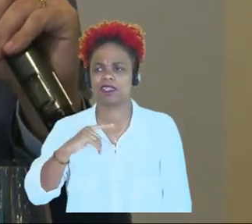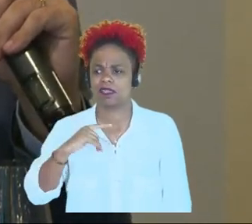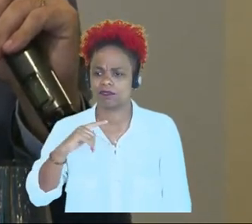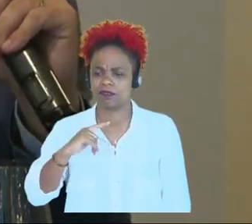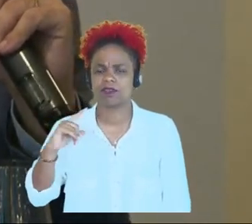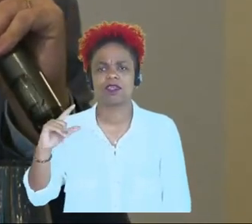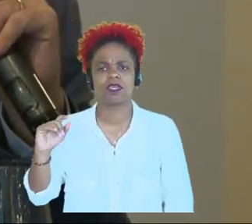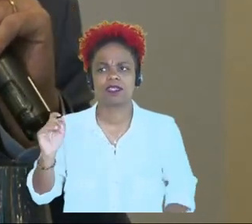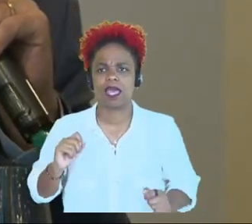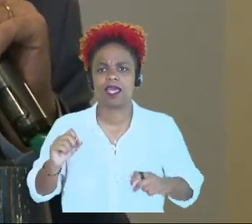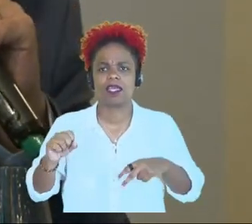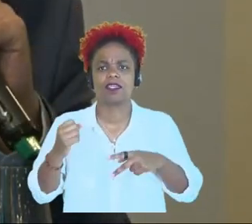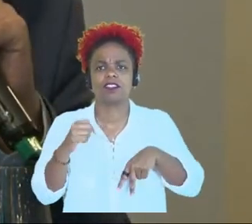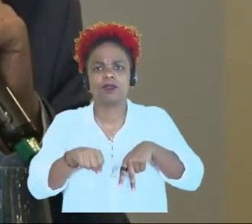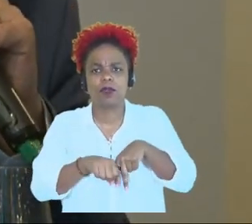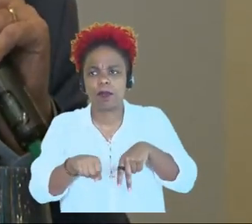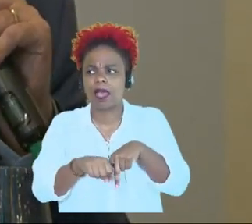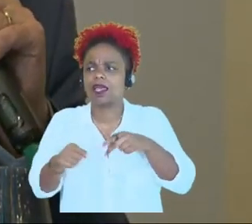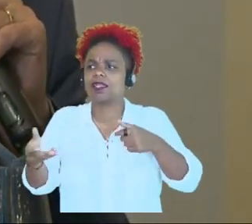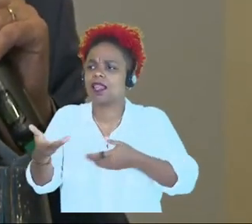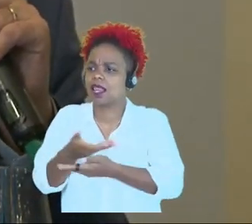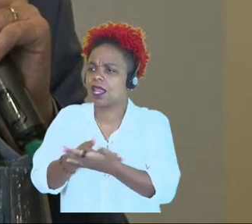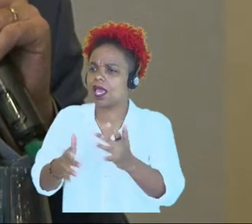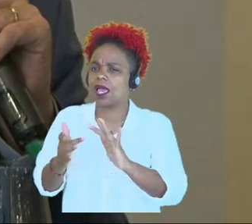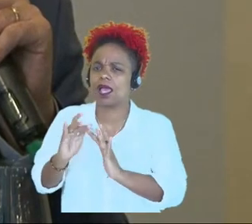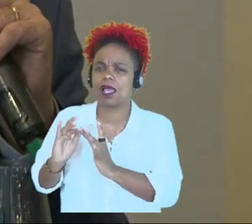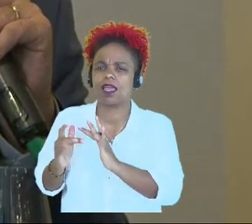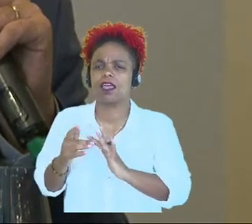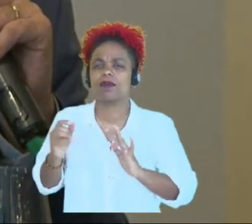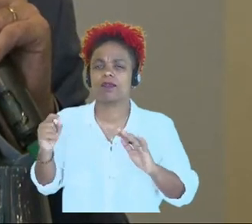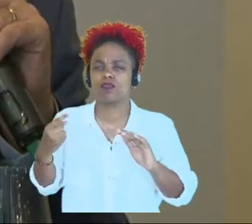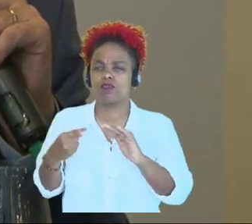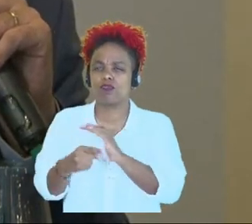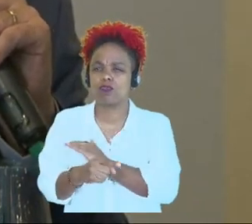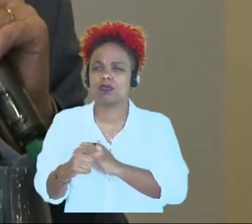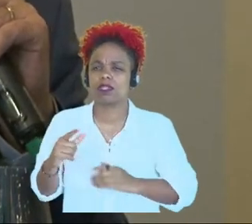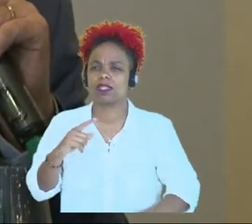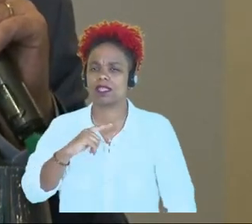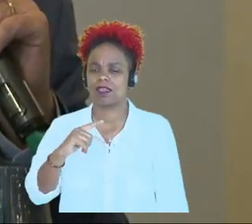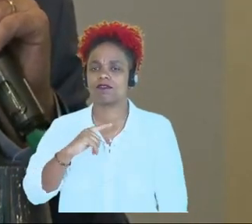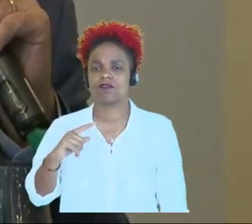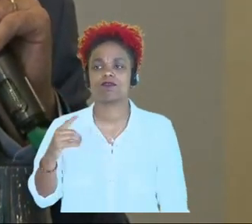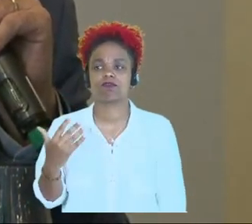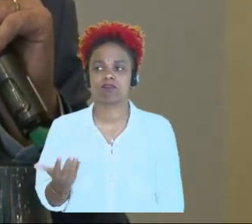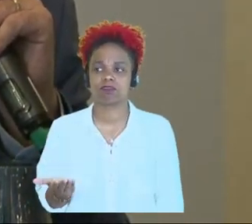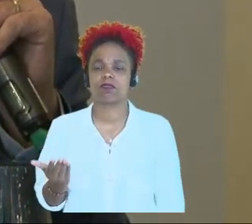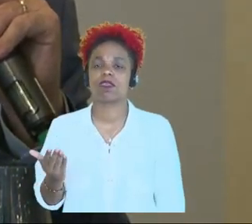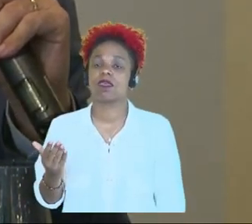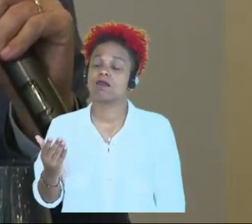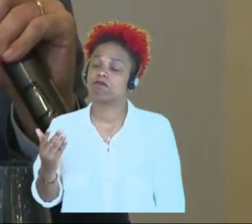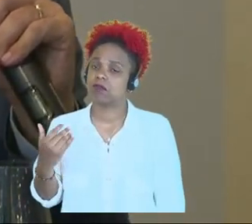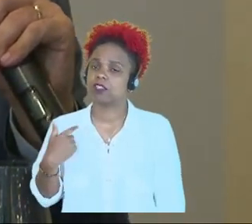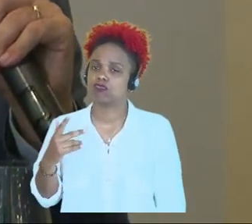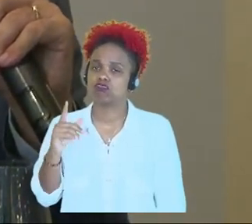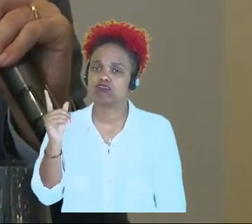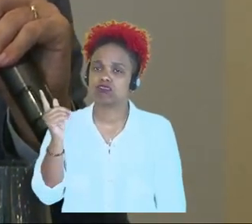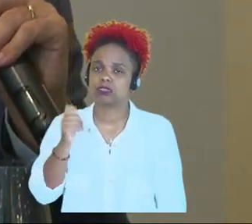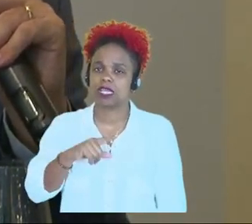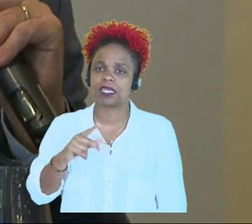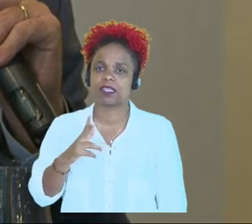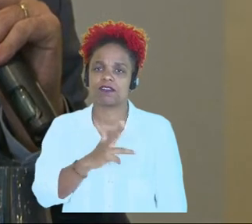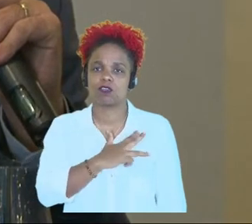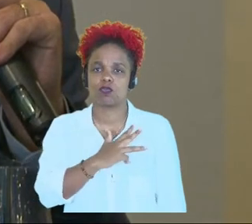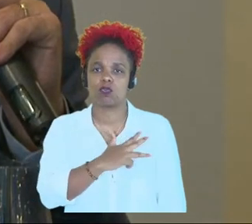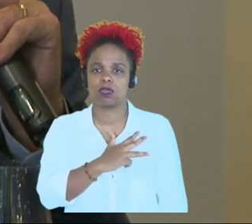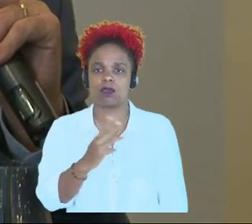diplomática para essa profunda crise civil que a Venezuela já vive há alguns anos, e constitucional e tal, eu acho que o Lula sai dos